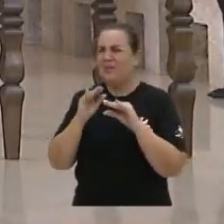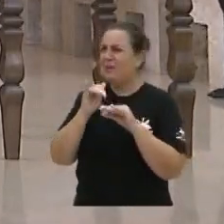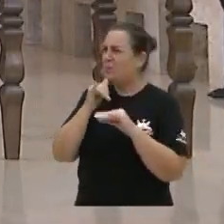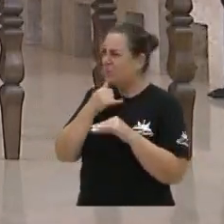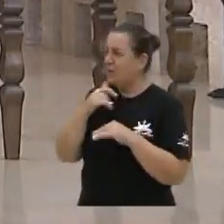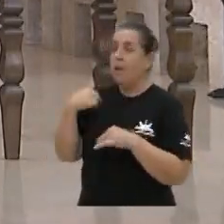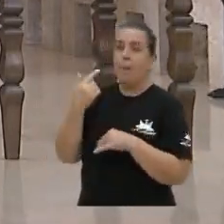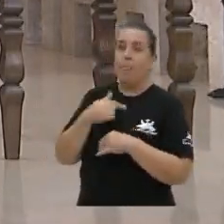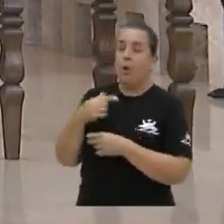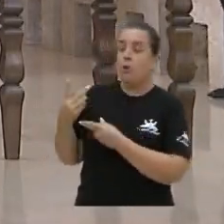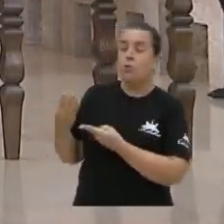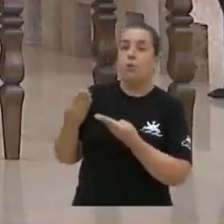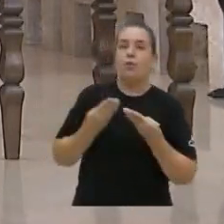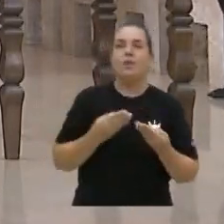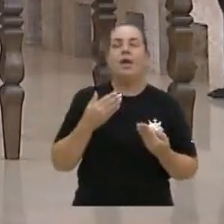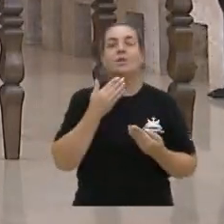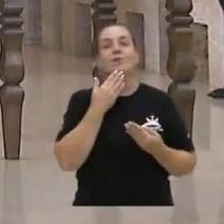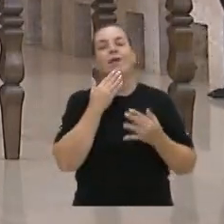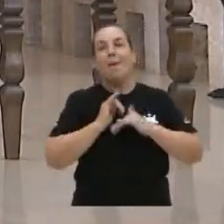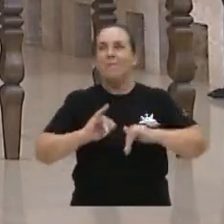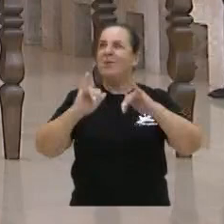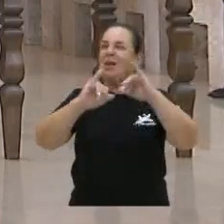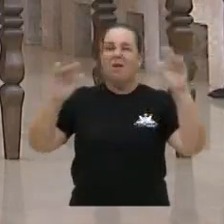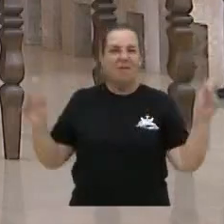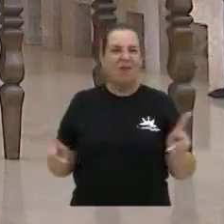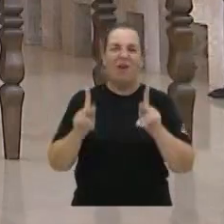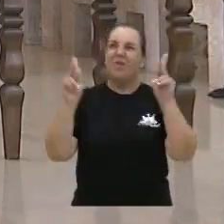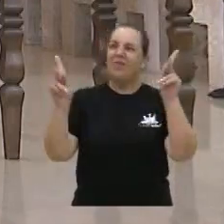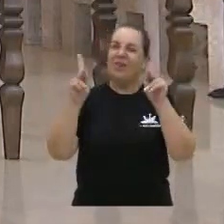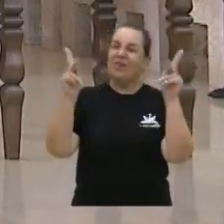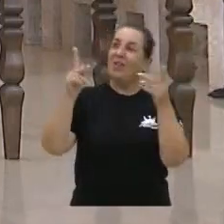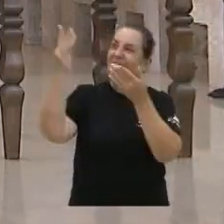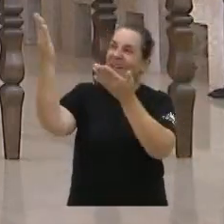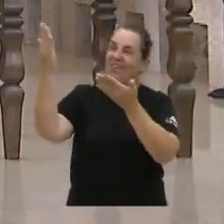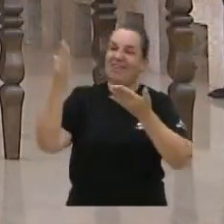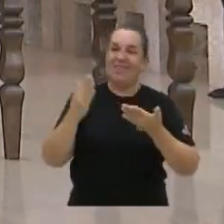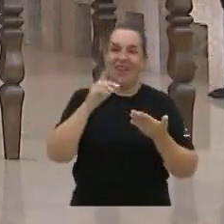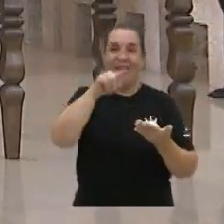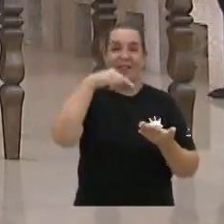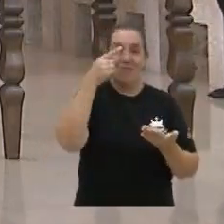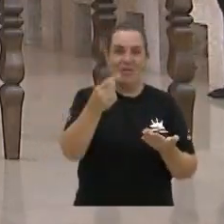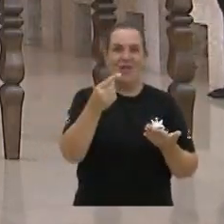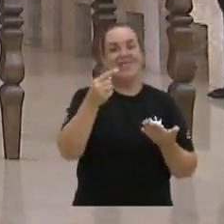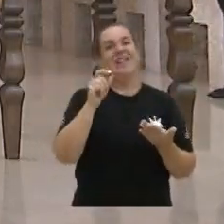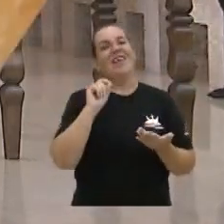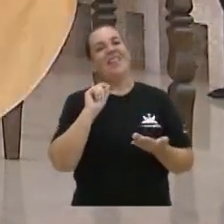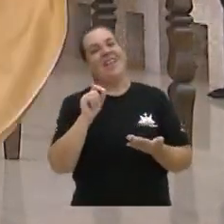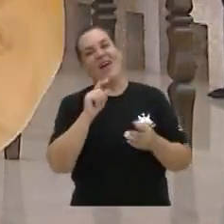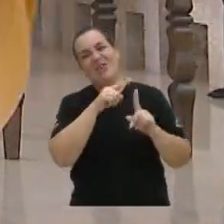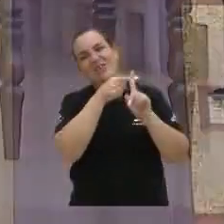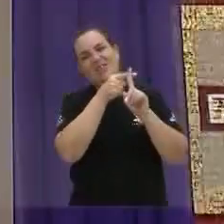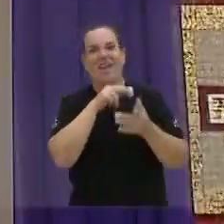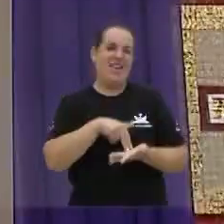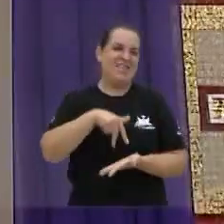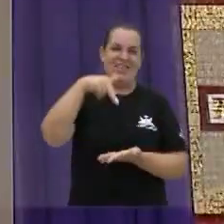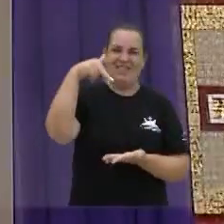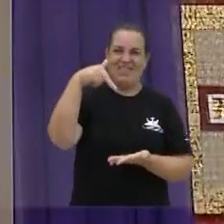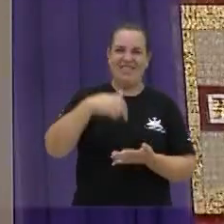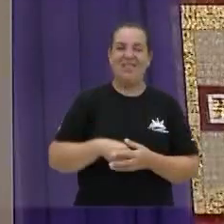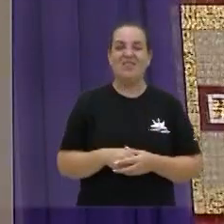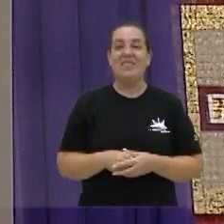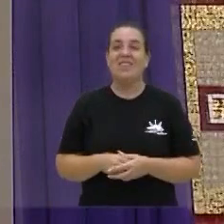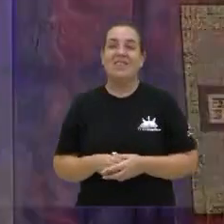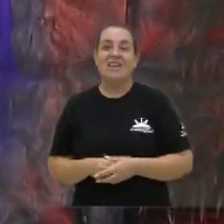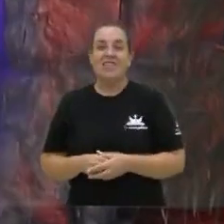somos chamados a proclamar a vitória que vem depois da cruz. Cantemos!